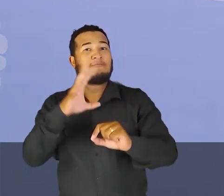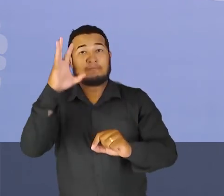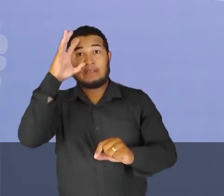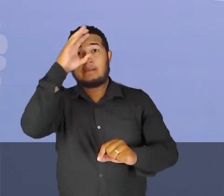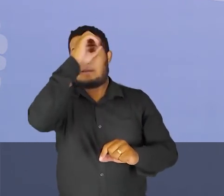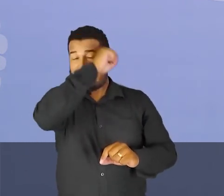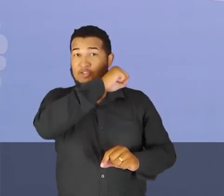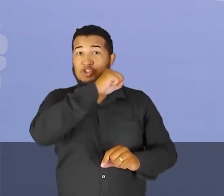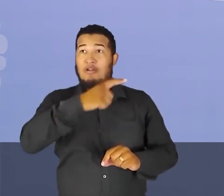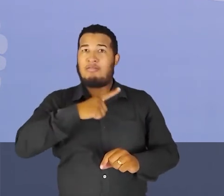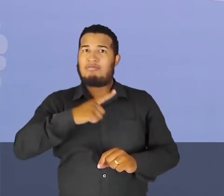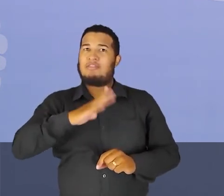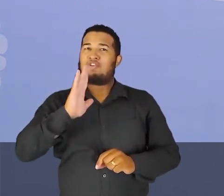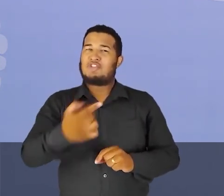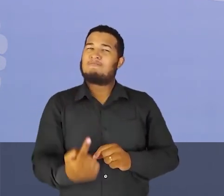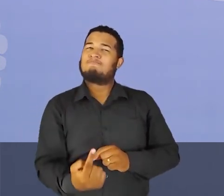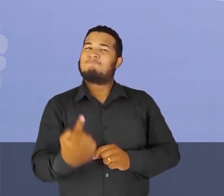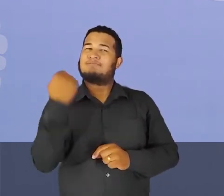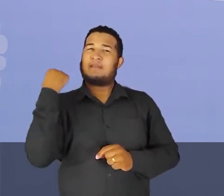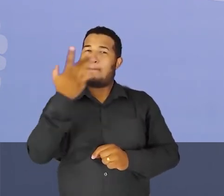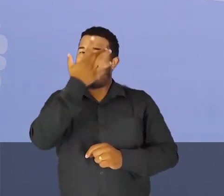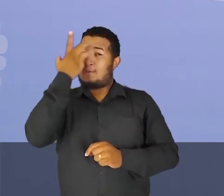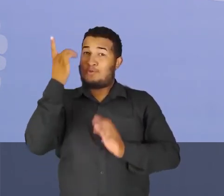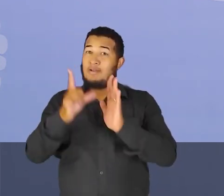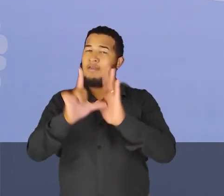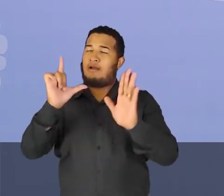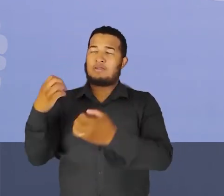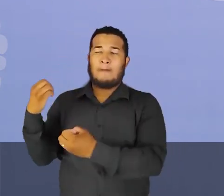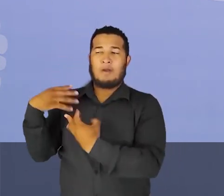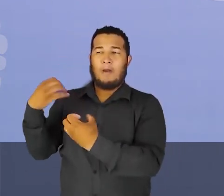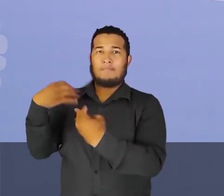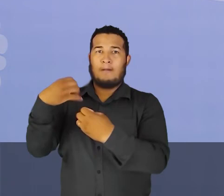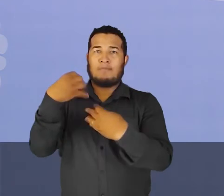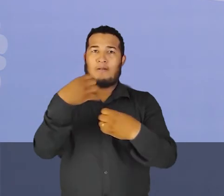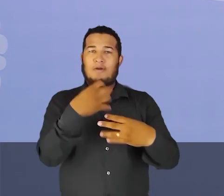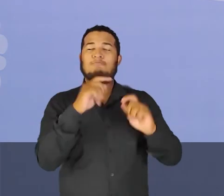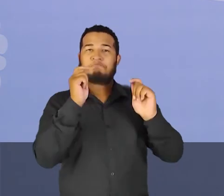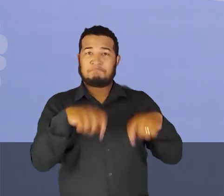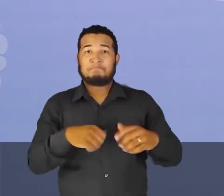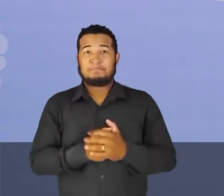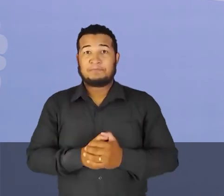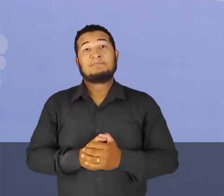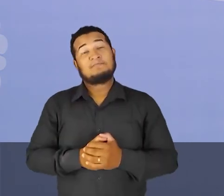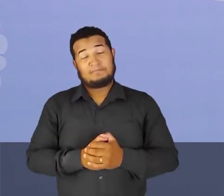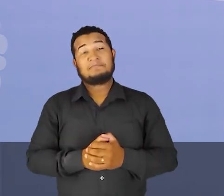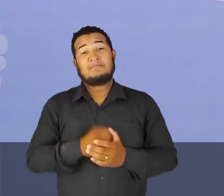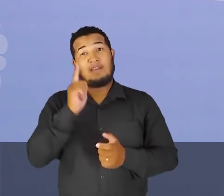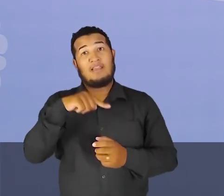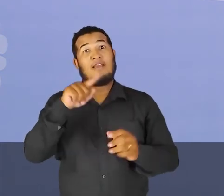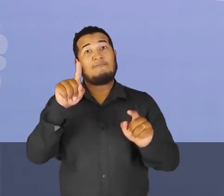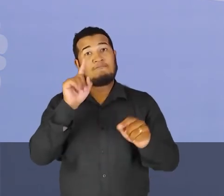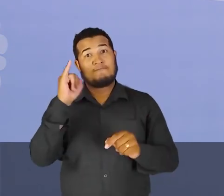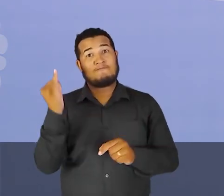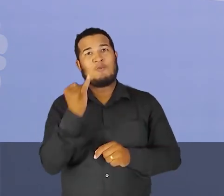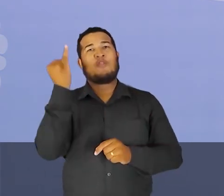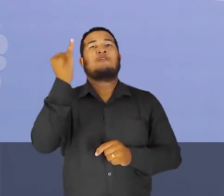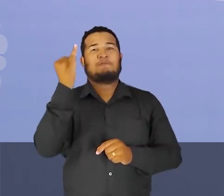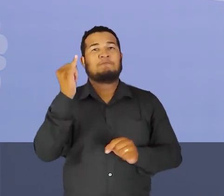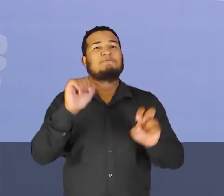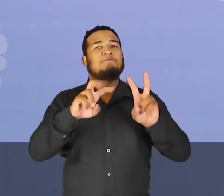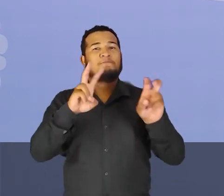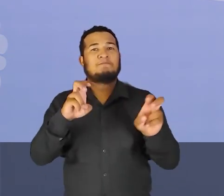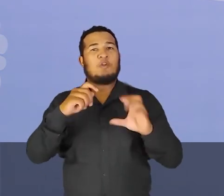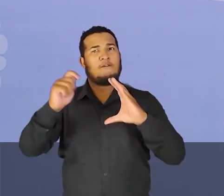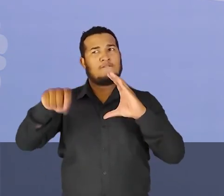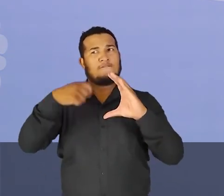do aprendizado que tivemos com aqueles que vieram então antes de nós. E esse é um ponto muito